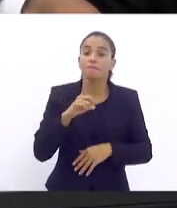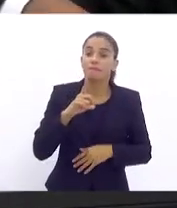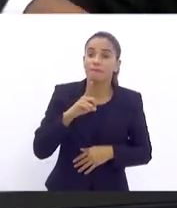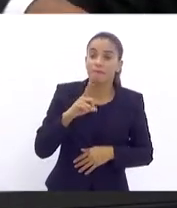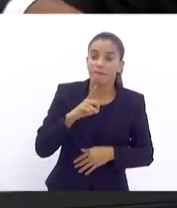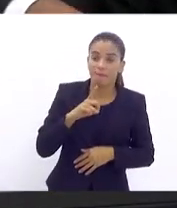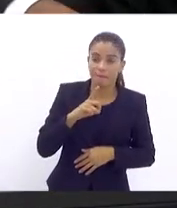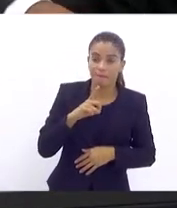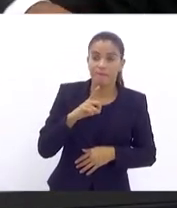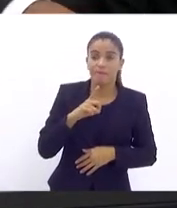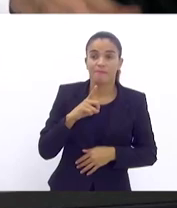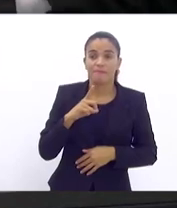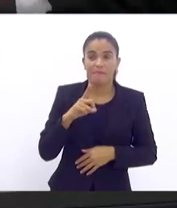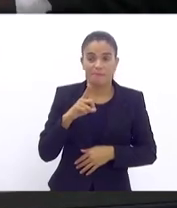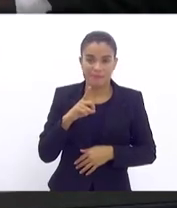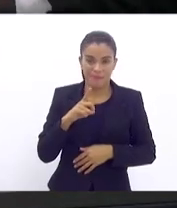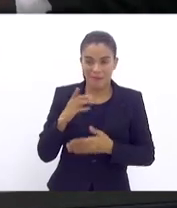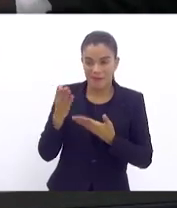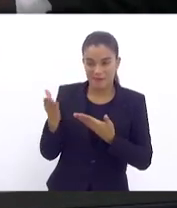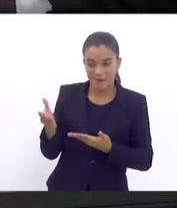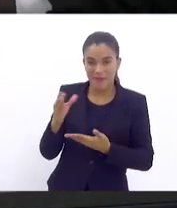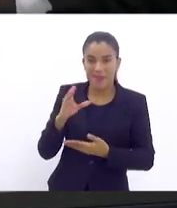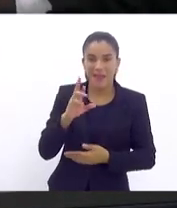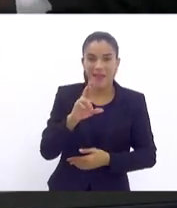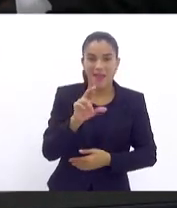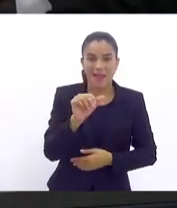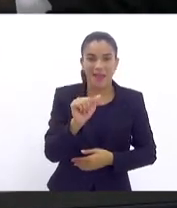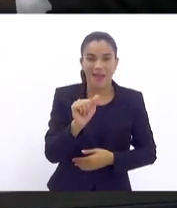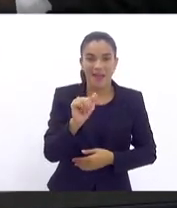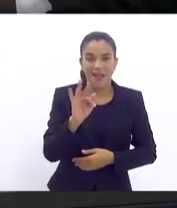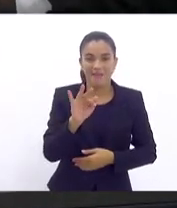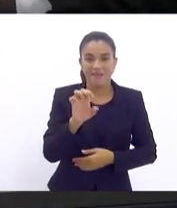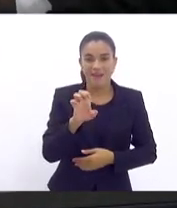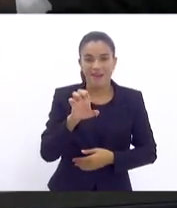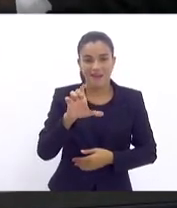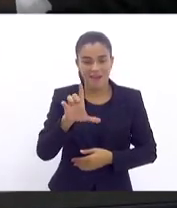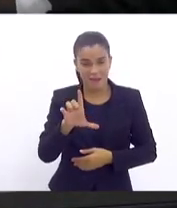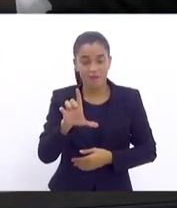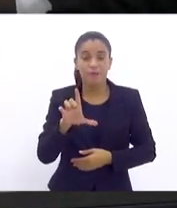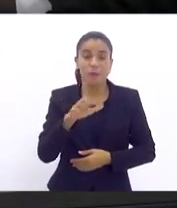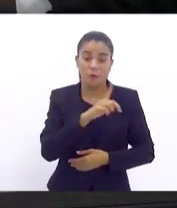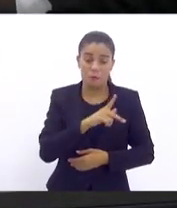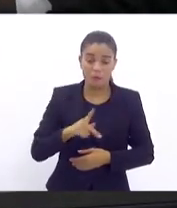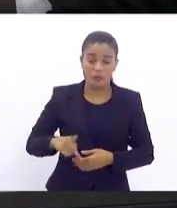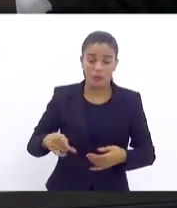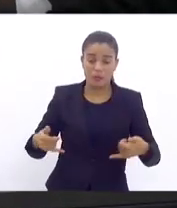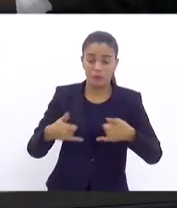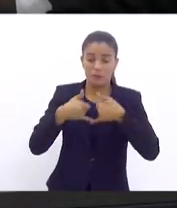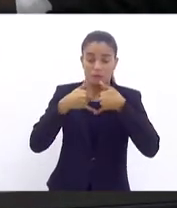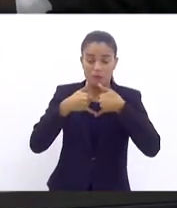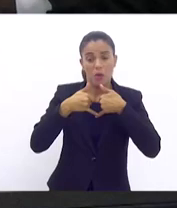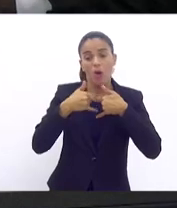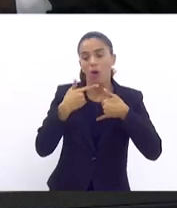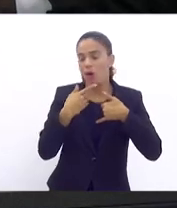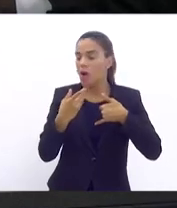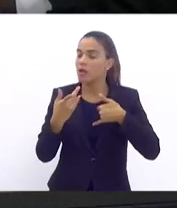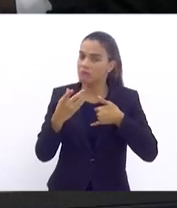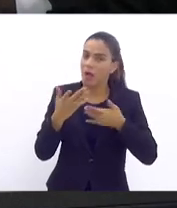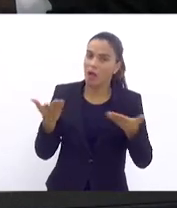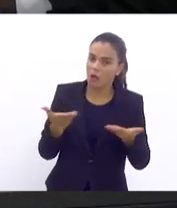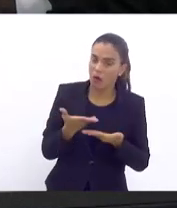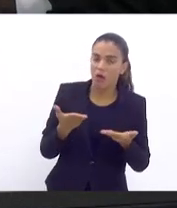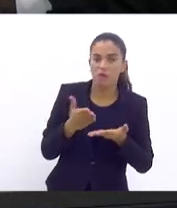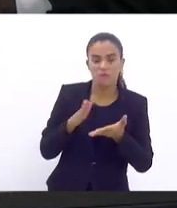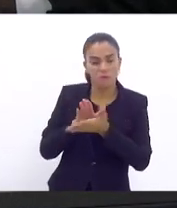do incansável Rafael Thompson Presidente me ligou falou agora finalmente vamos publicar